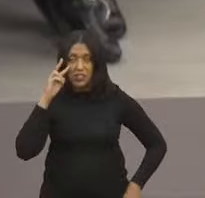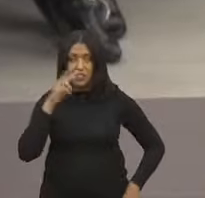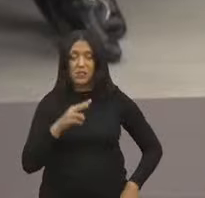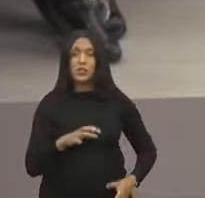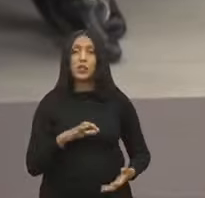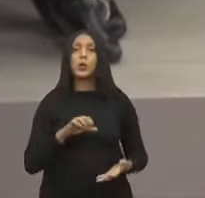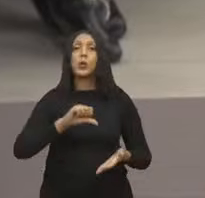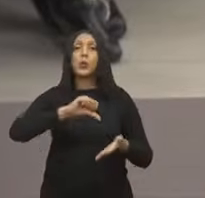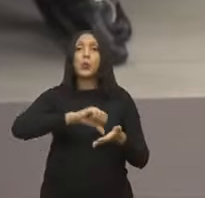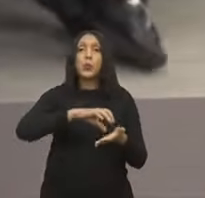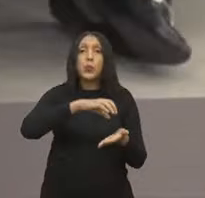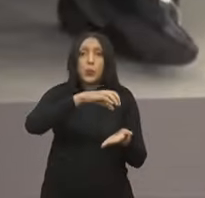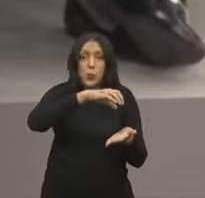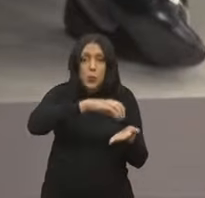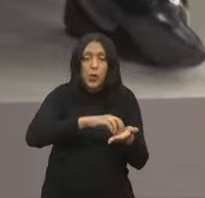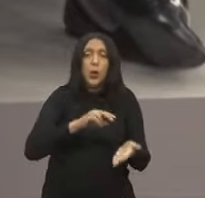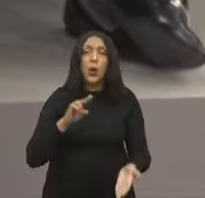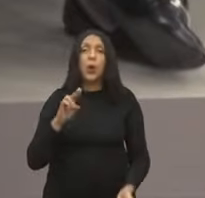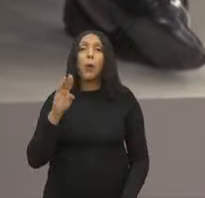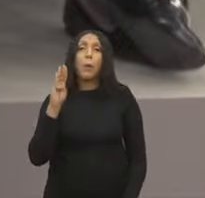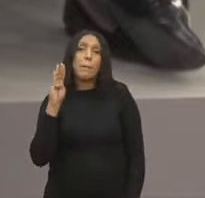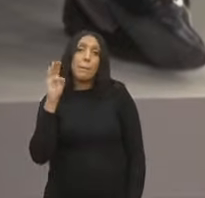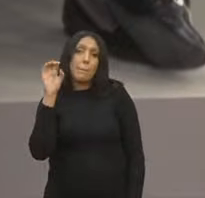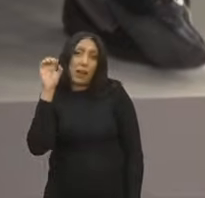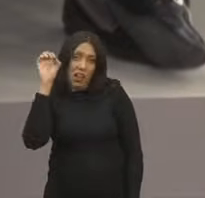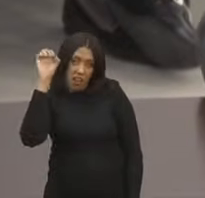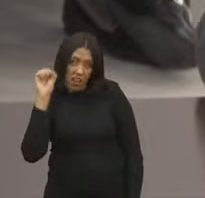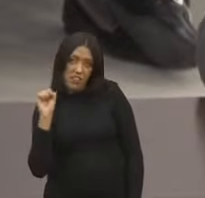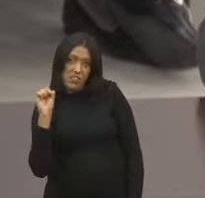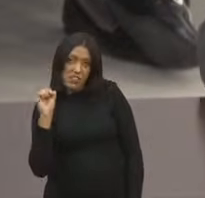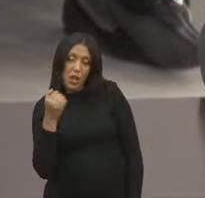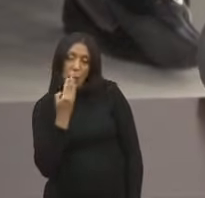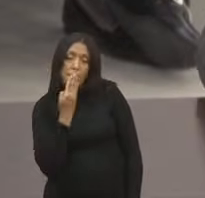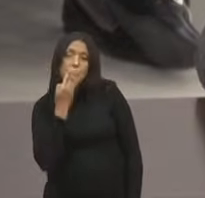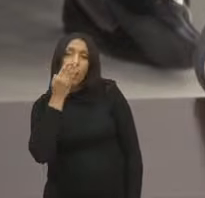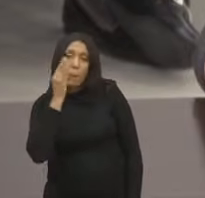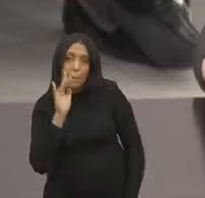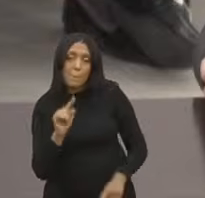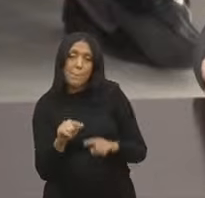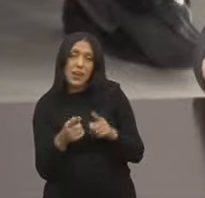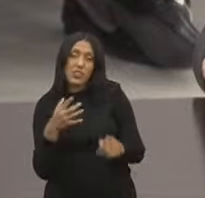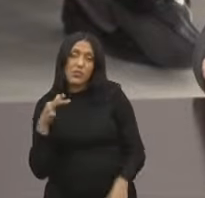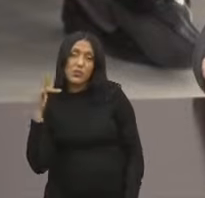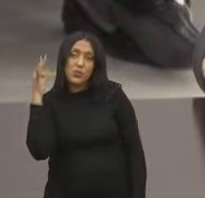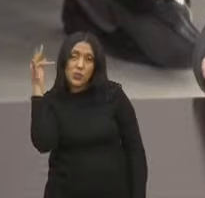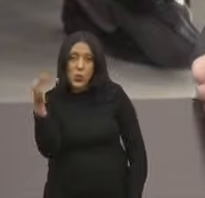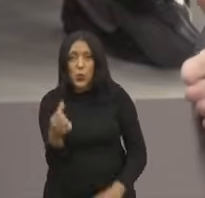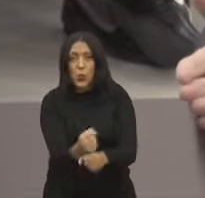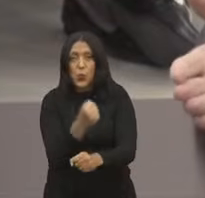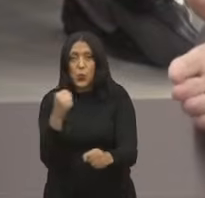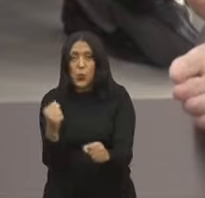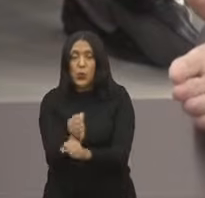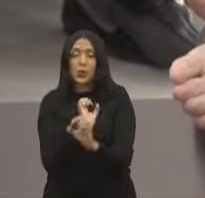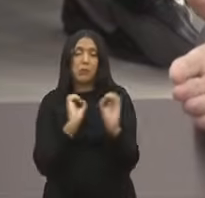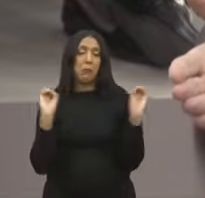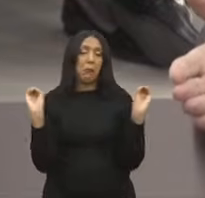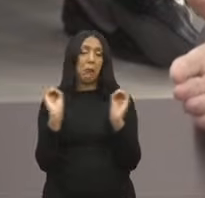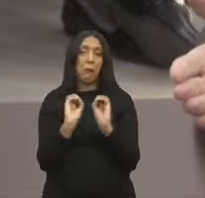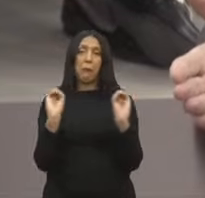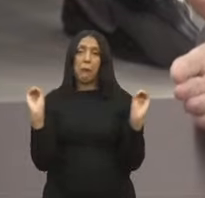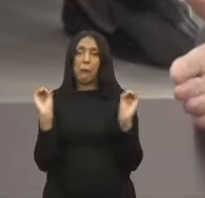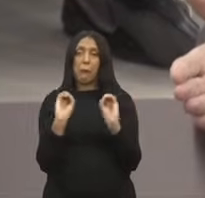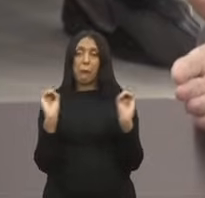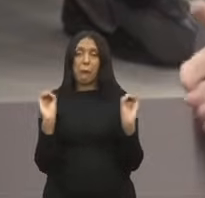Essa é mais uma peça ficcional, não é? Uma cidade que está devendo para artista, 600, 700